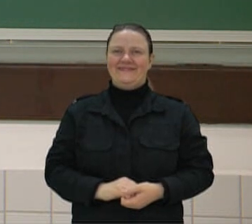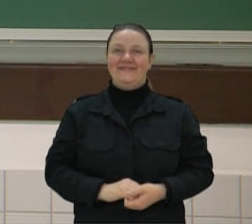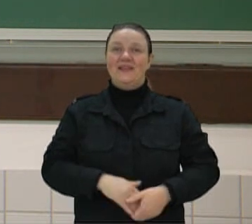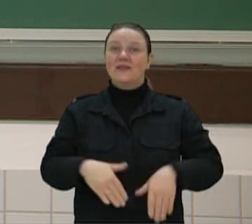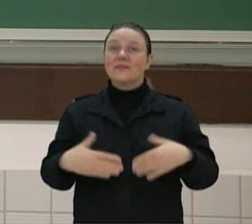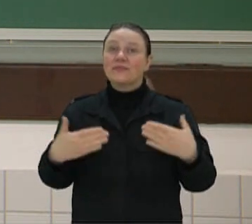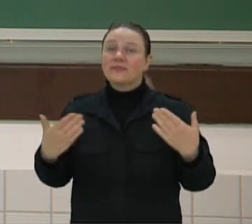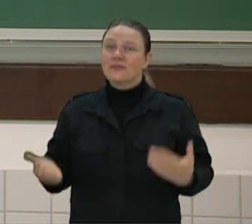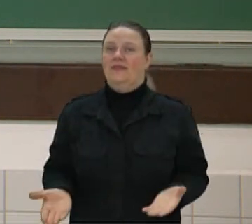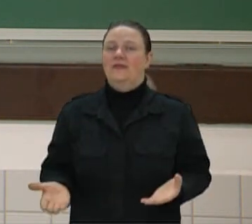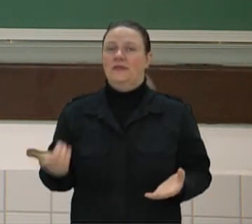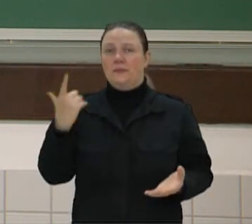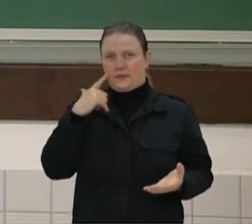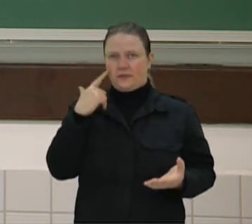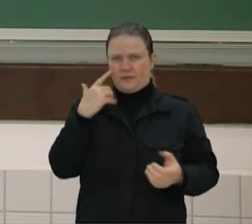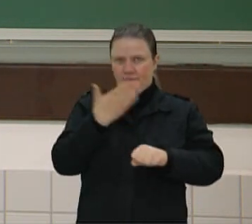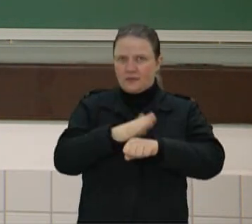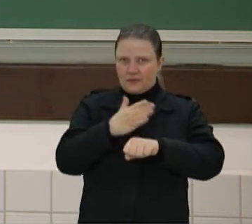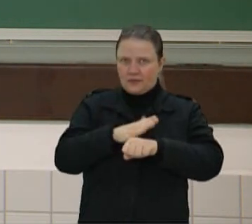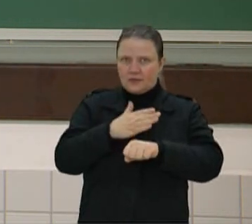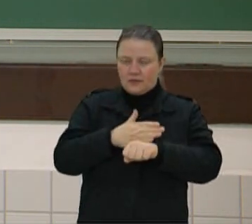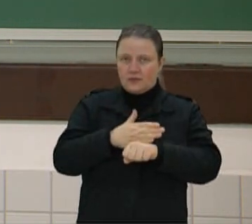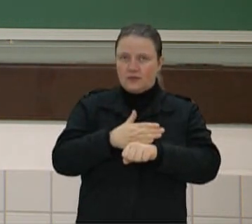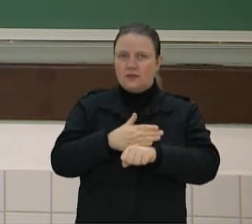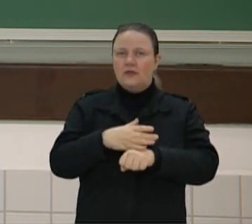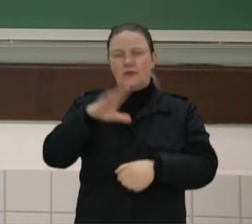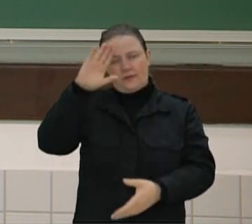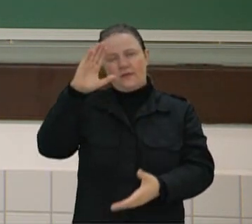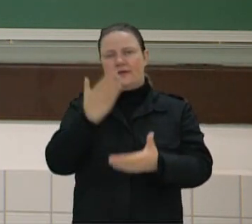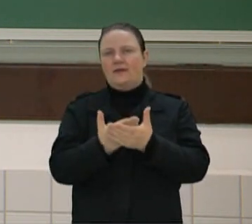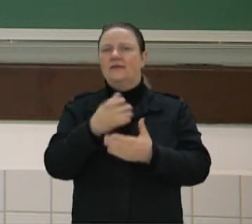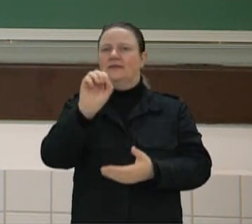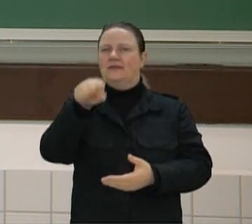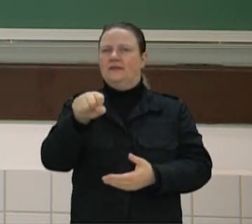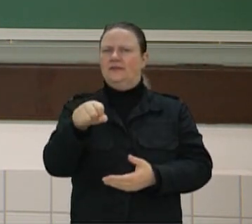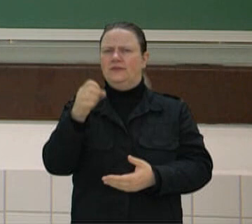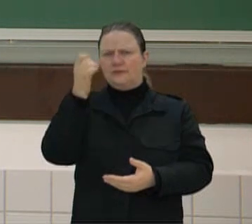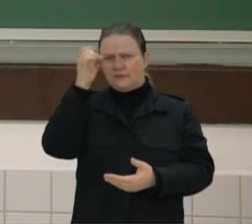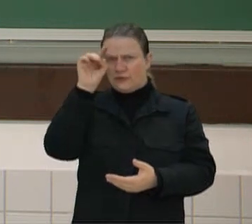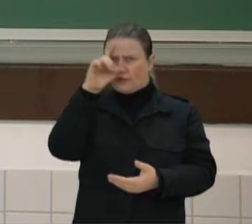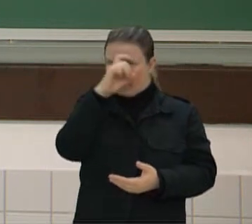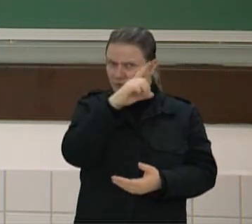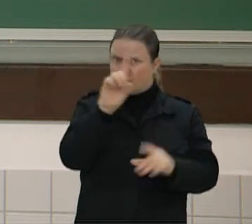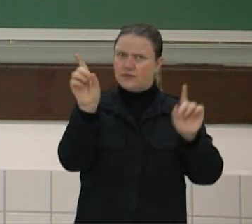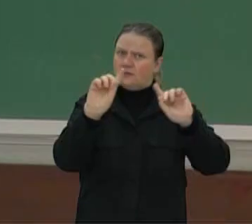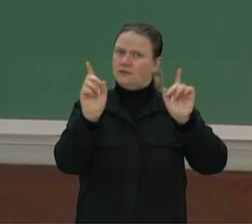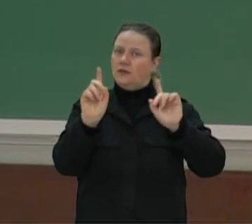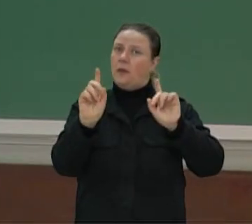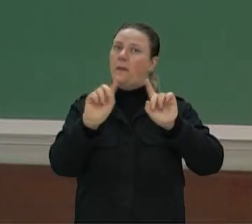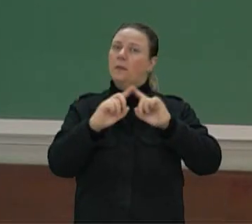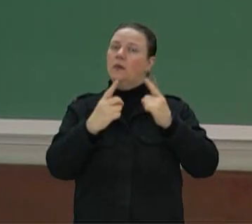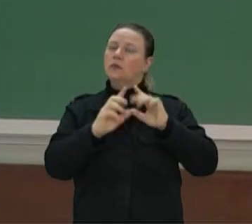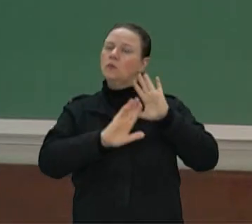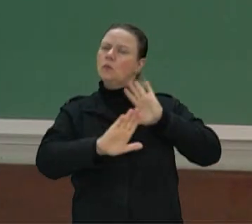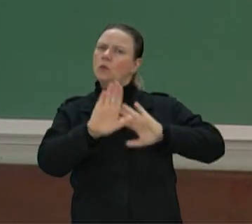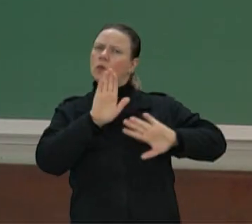E aí, pessoal? Conseguiram fazer esse exercício? Tenho certeza que sim. Não é difícil, tá? Tem que tomar muito cuidado com a pergunta nesse problema,